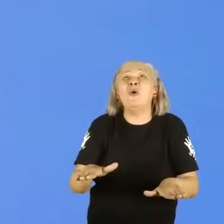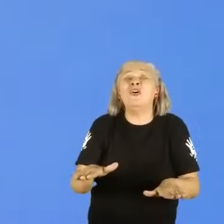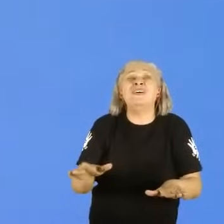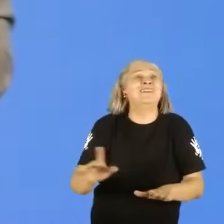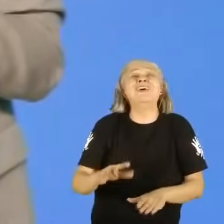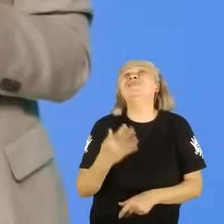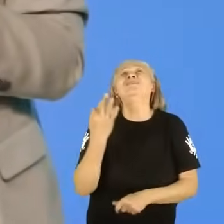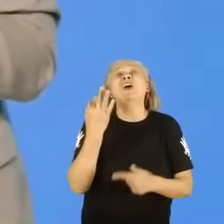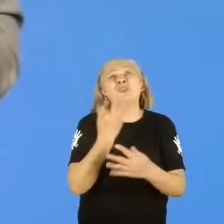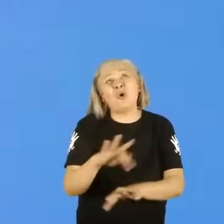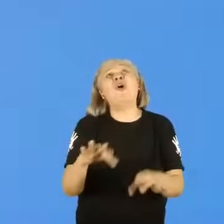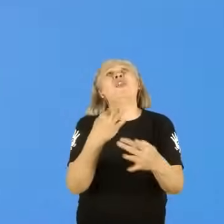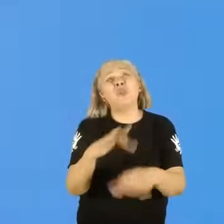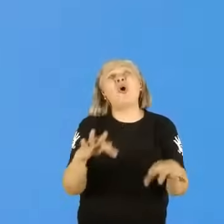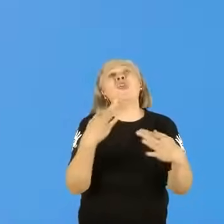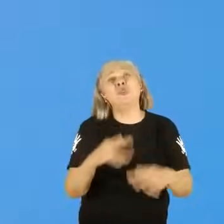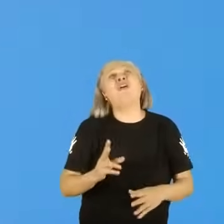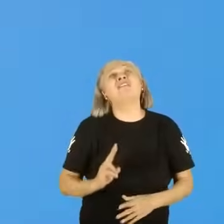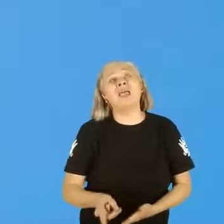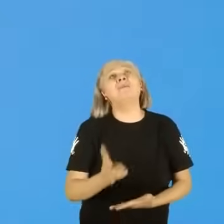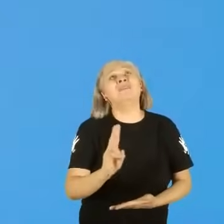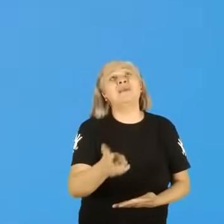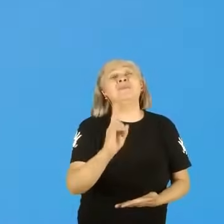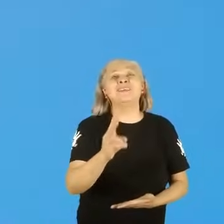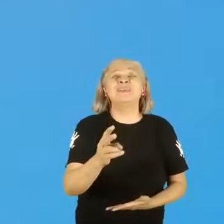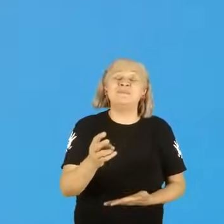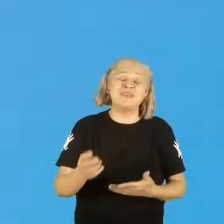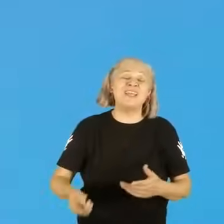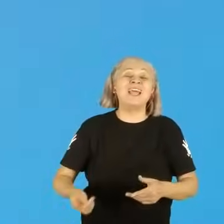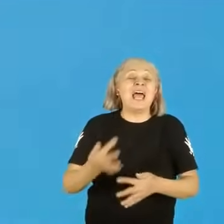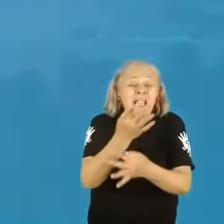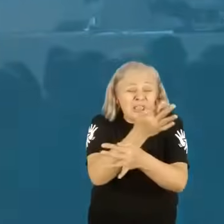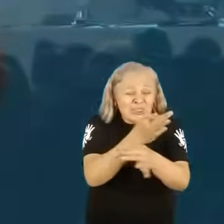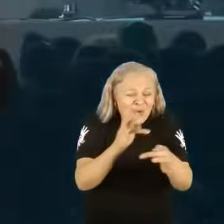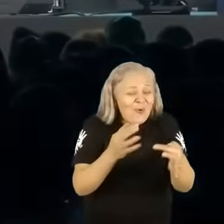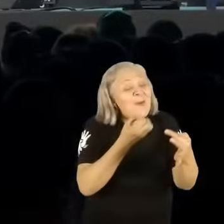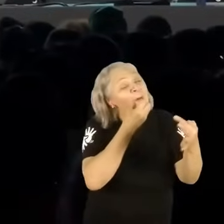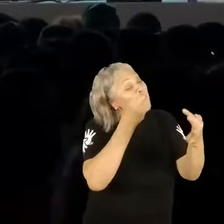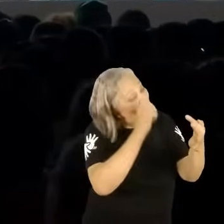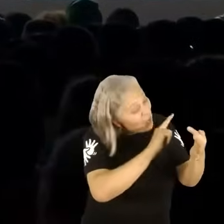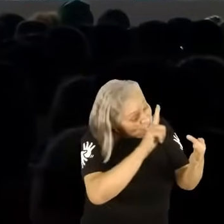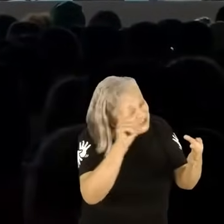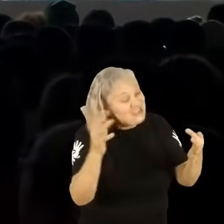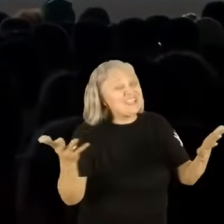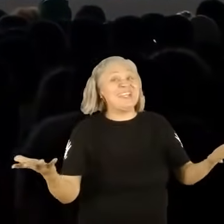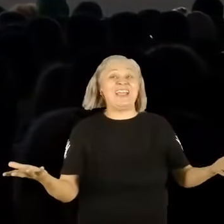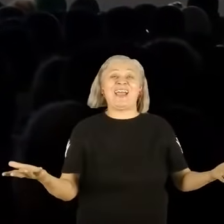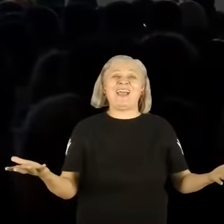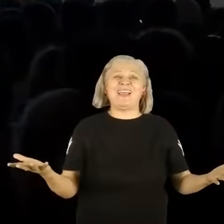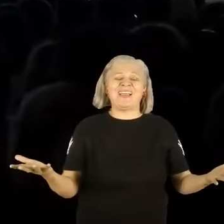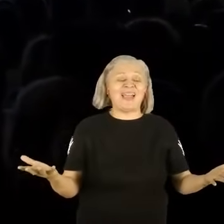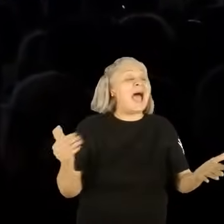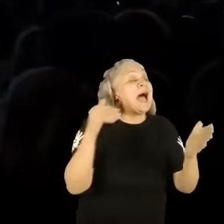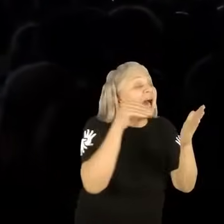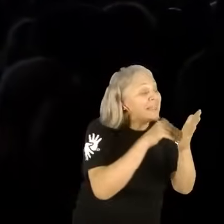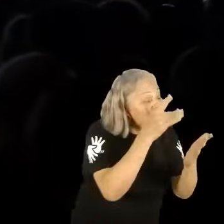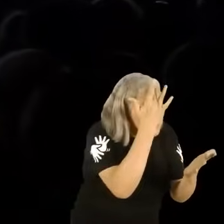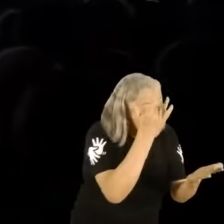para mim é uma companhia no qual eu dou bom dia para ela, boa noite e já digo até